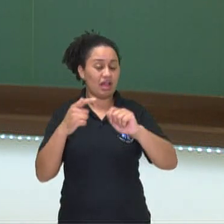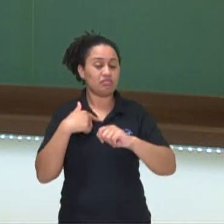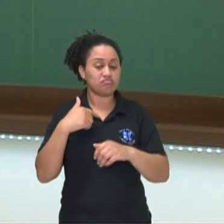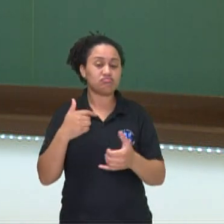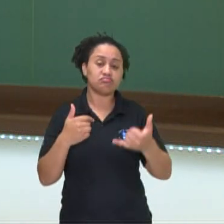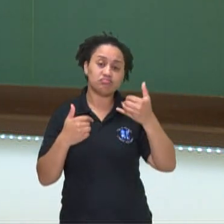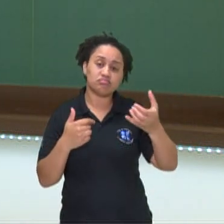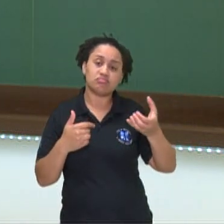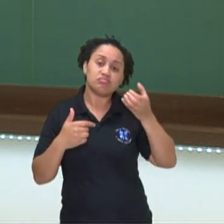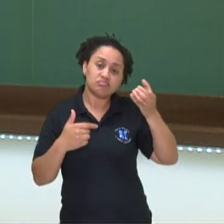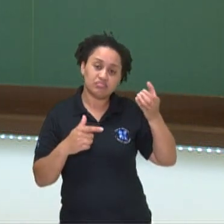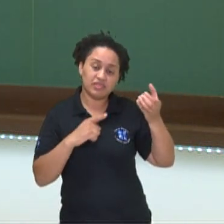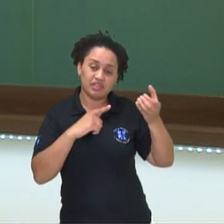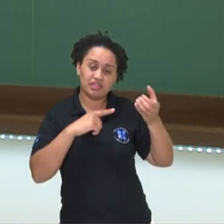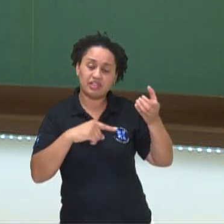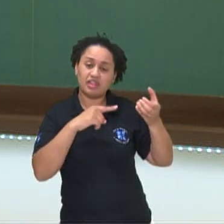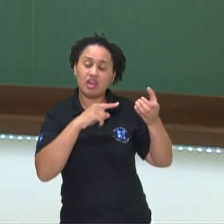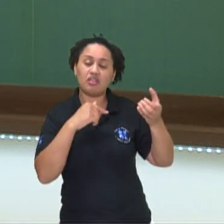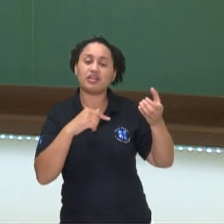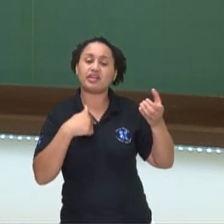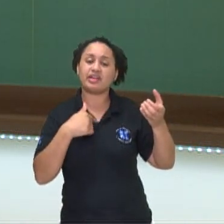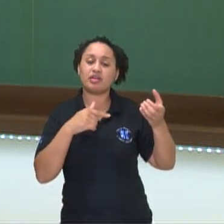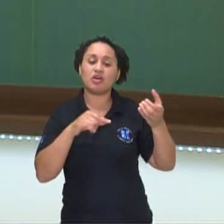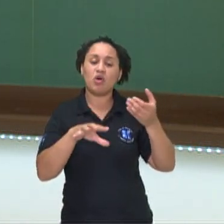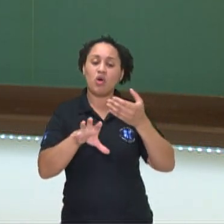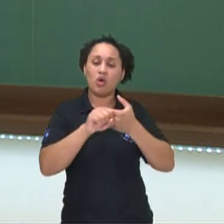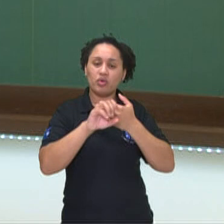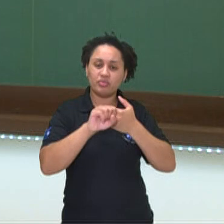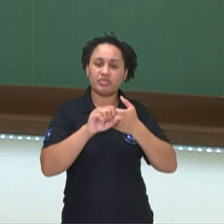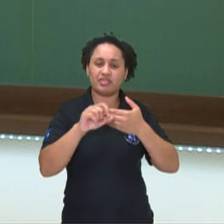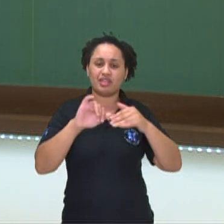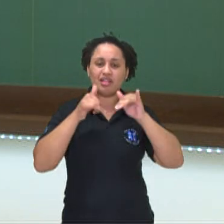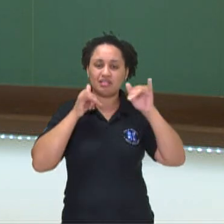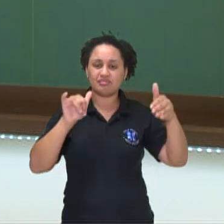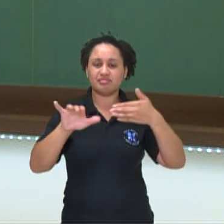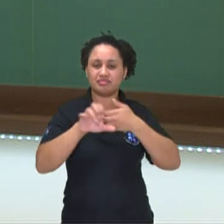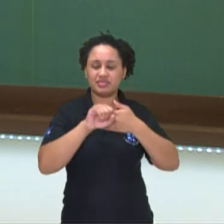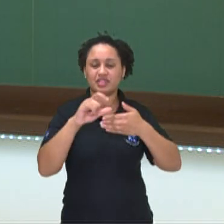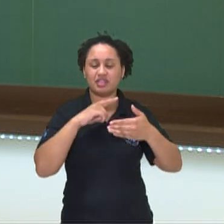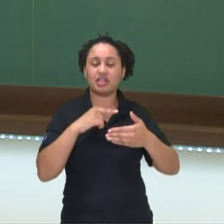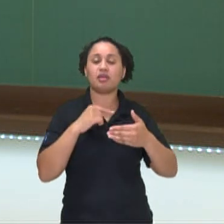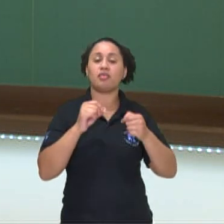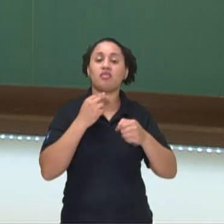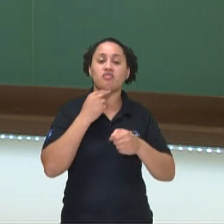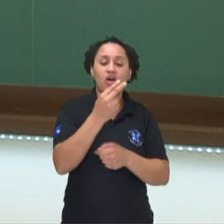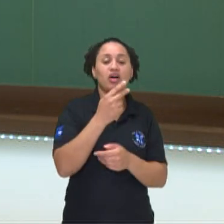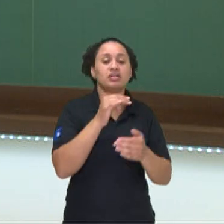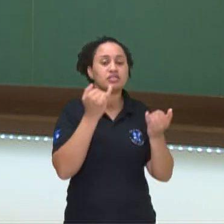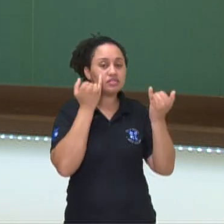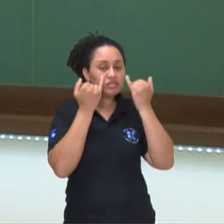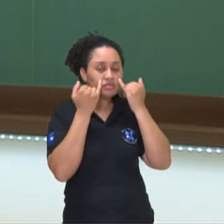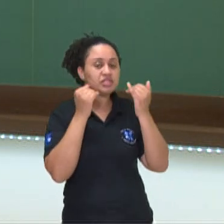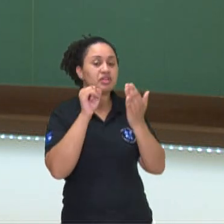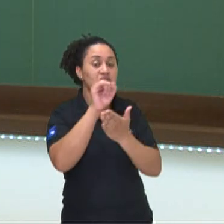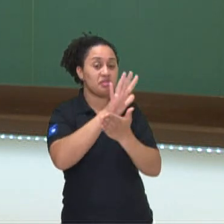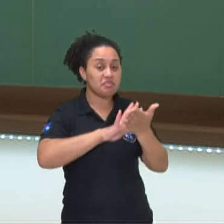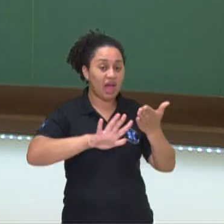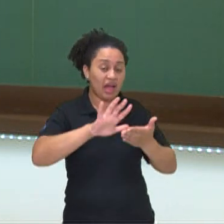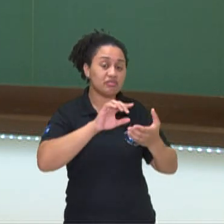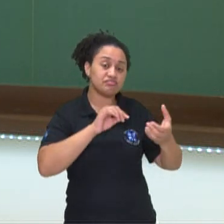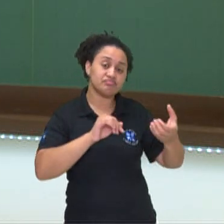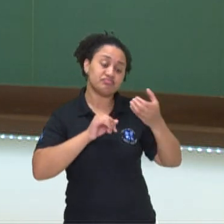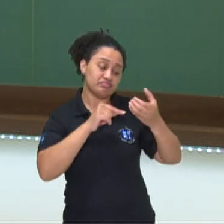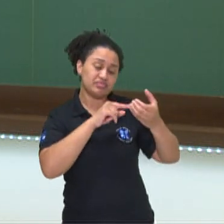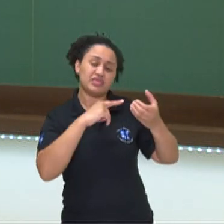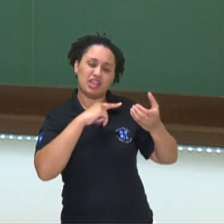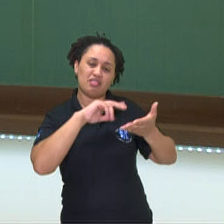telefones móveis, por meio das ondas eletromagnéticas de transmissão de voz, de dados, de imagens, dessa